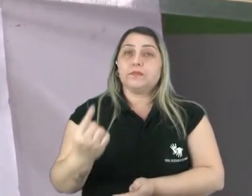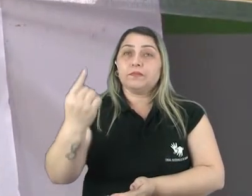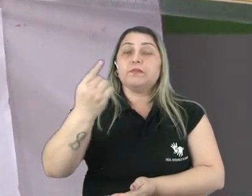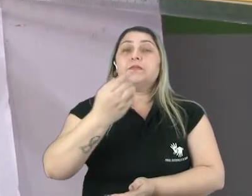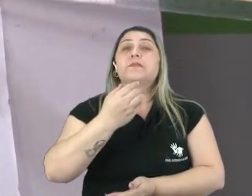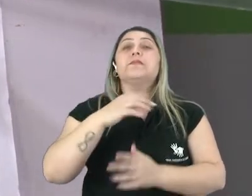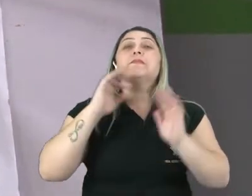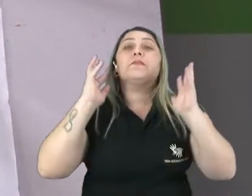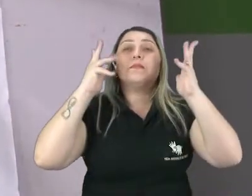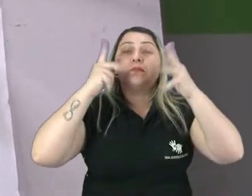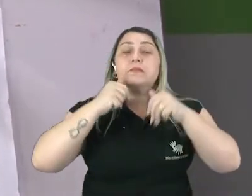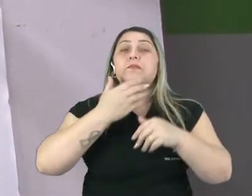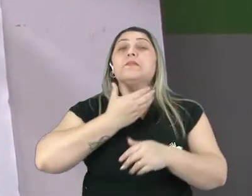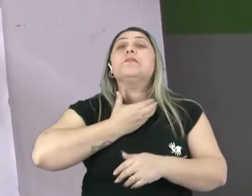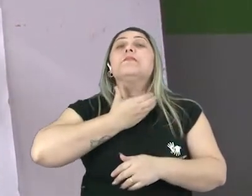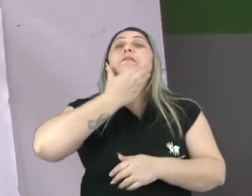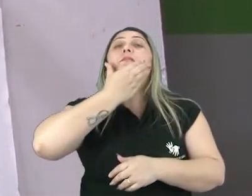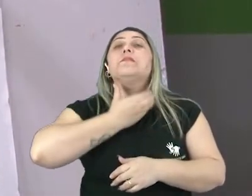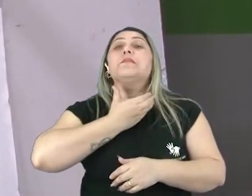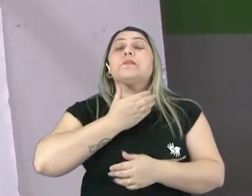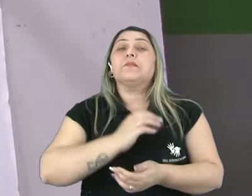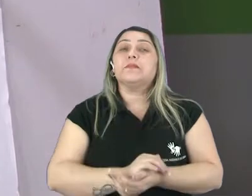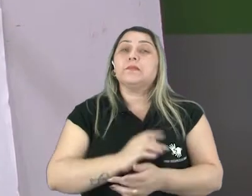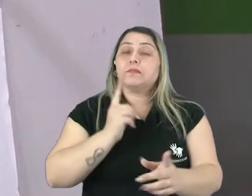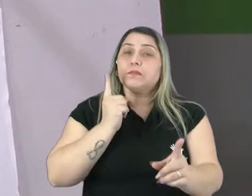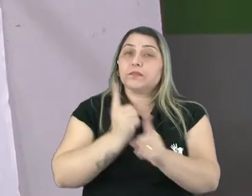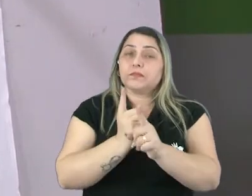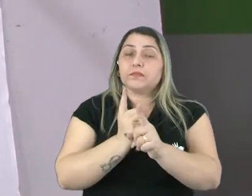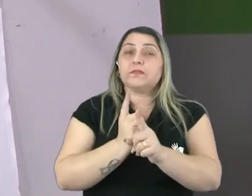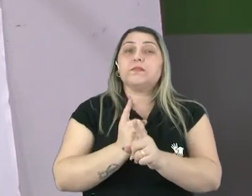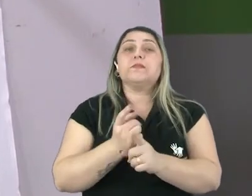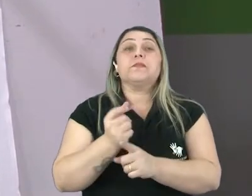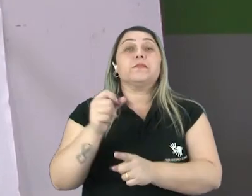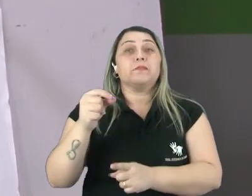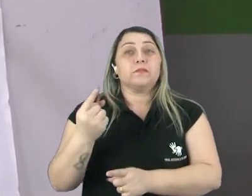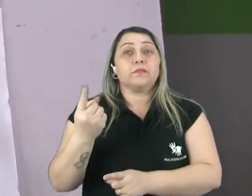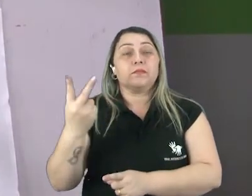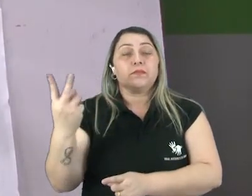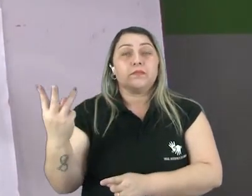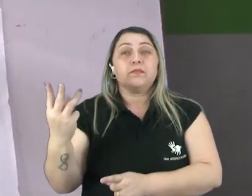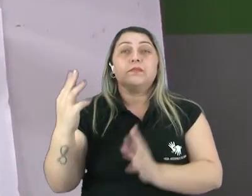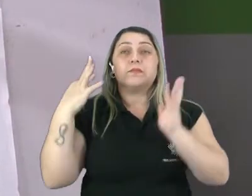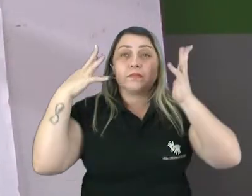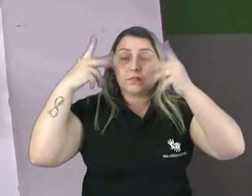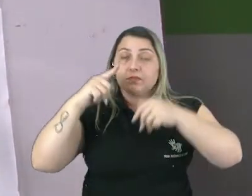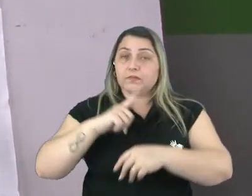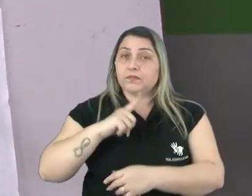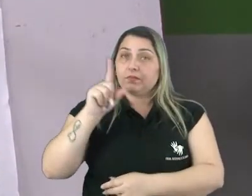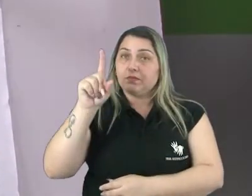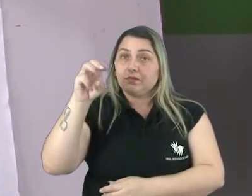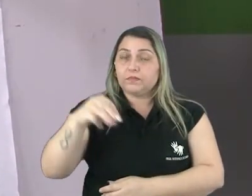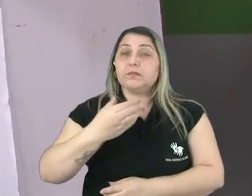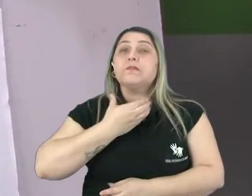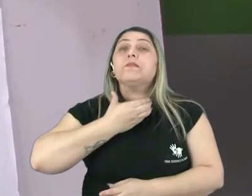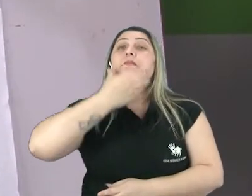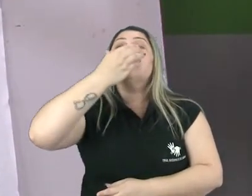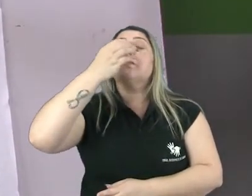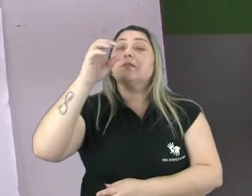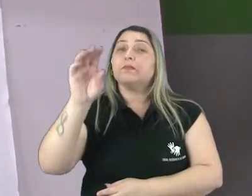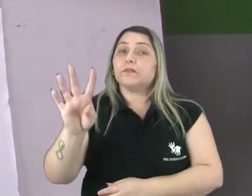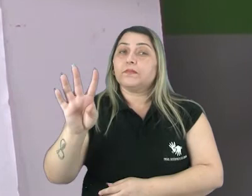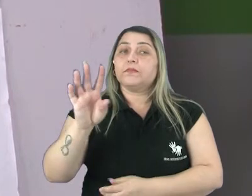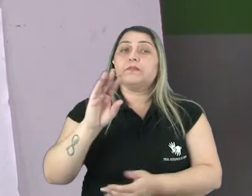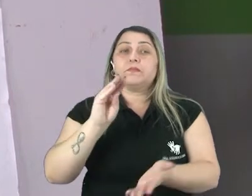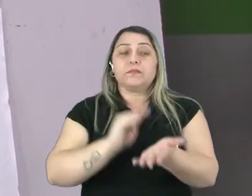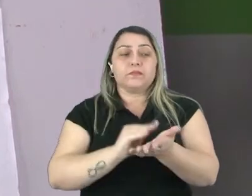do leão e da girafa. Para isso, nós vamos descobrir, vamos contar aqui. O leão, ele tem 1 metro e a girafa 4.